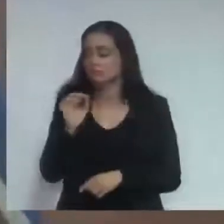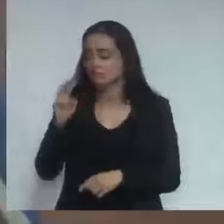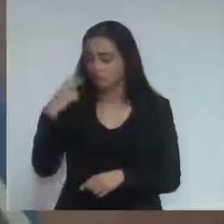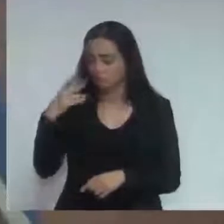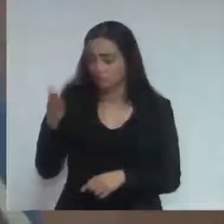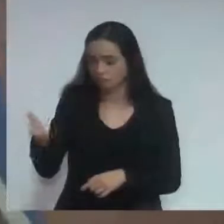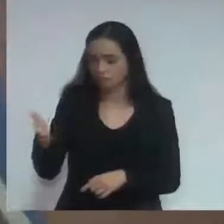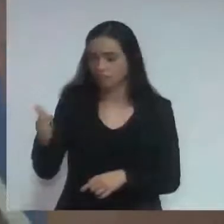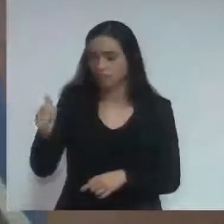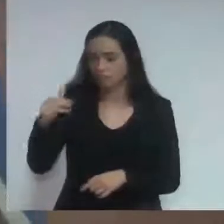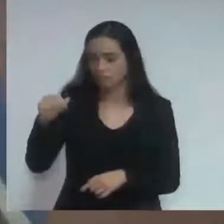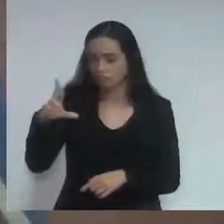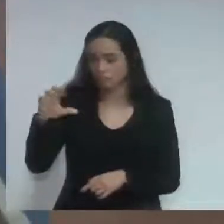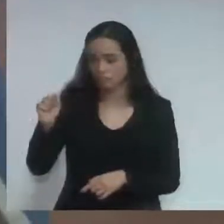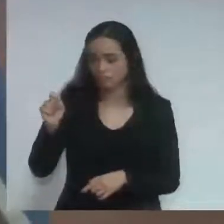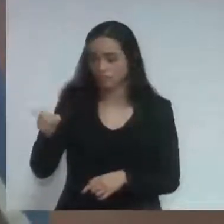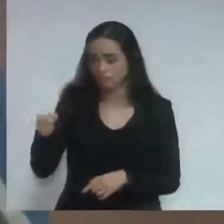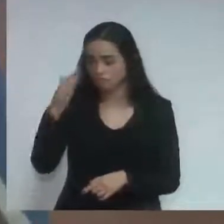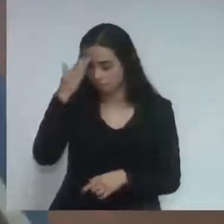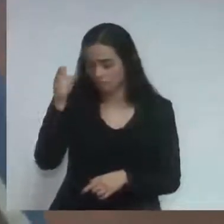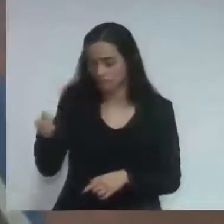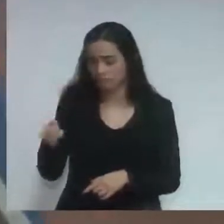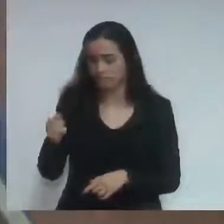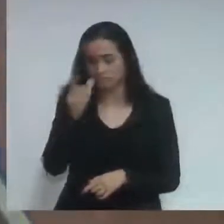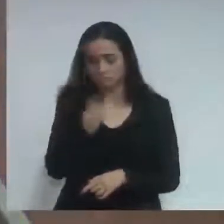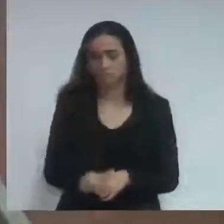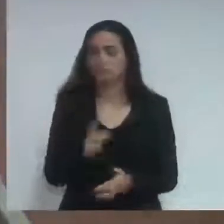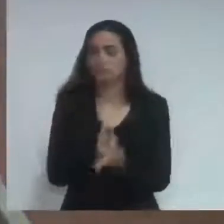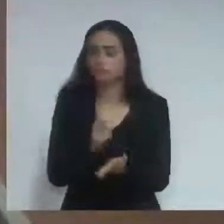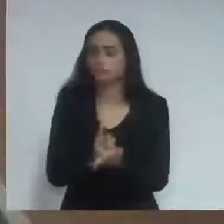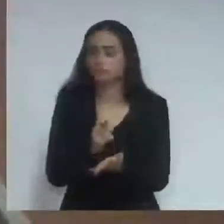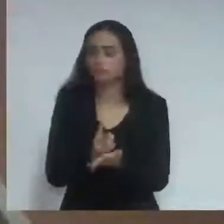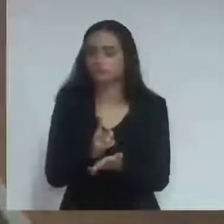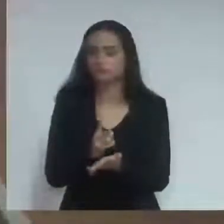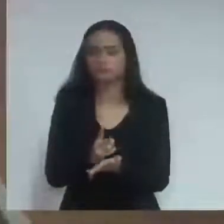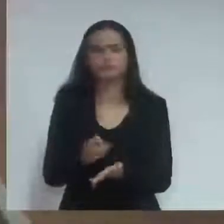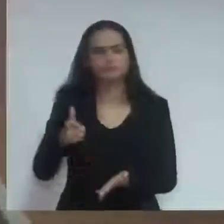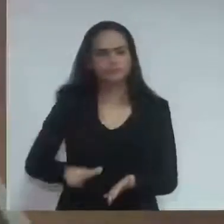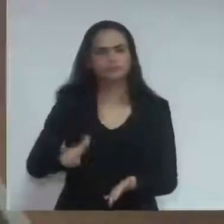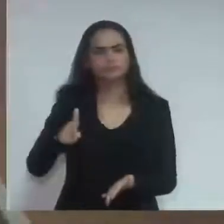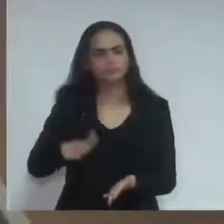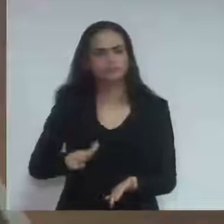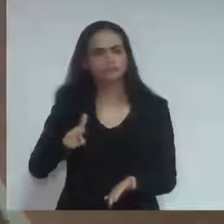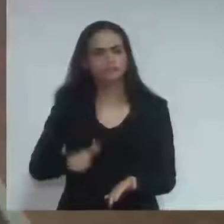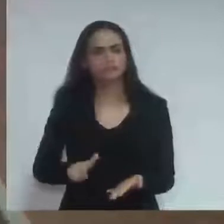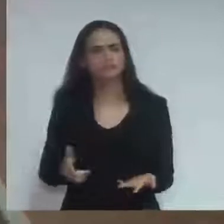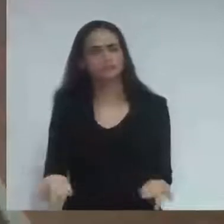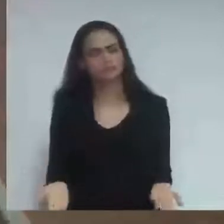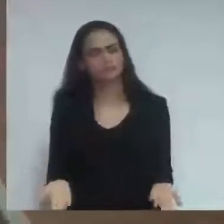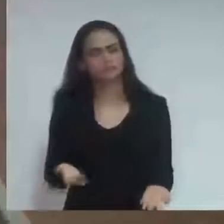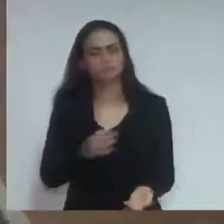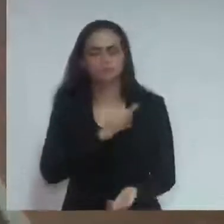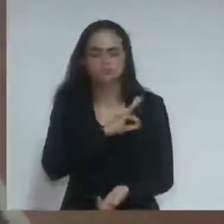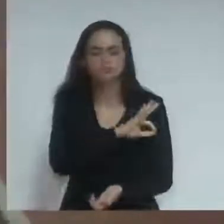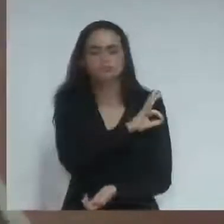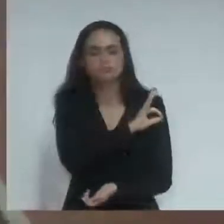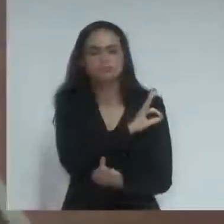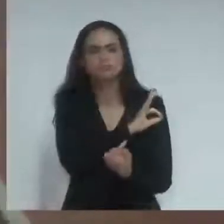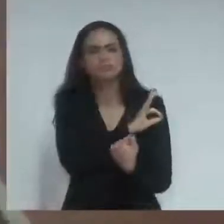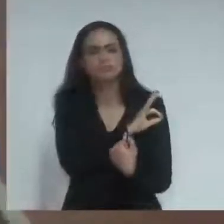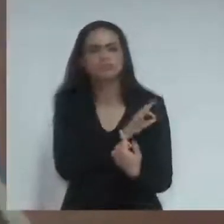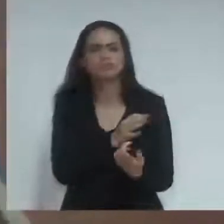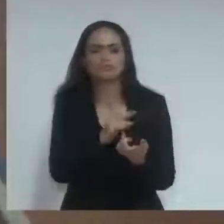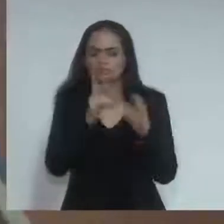mesma pessoa. Não é verdade, vereador? Por diversas vezes. Né? Uma entidade que tem um